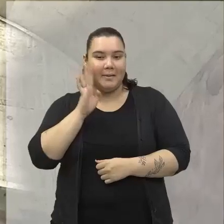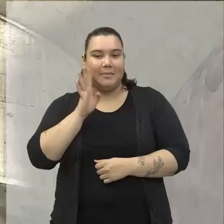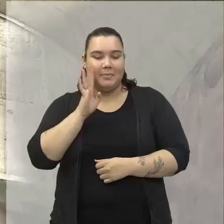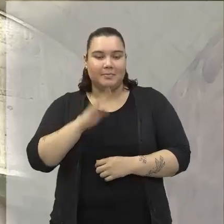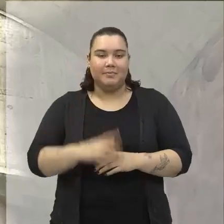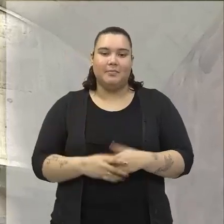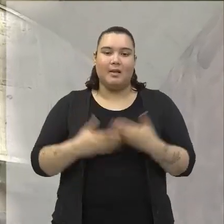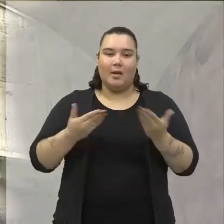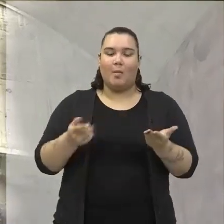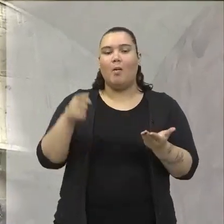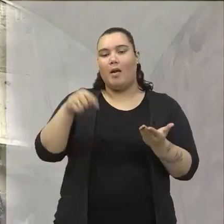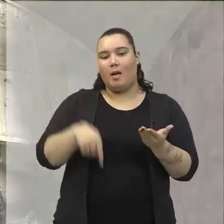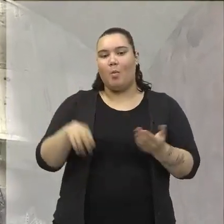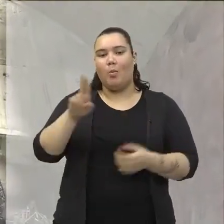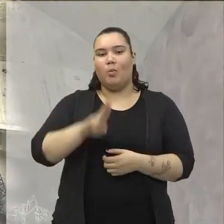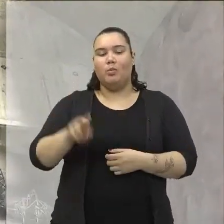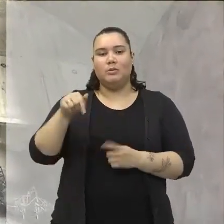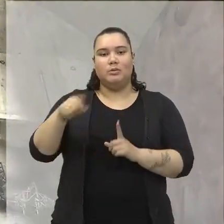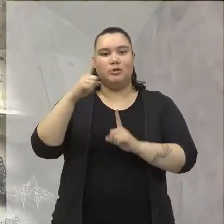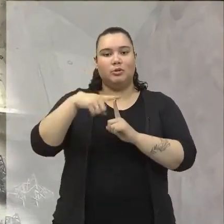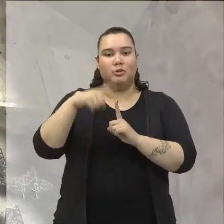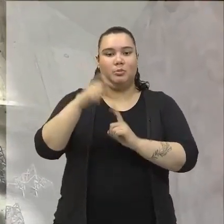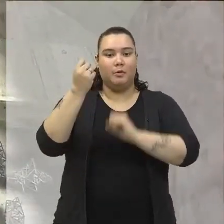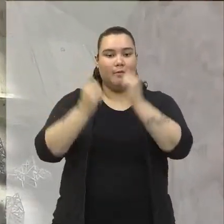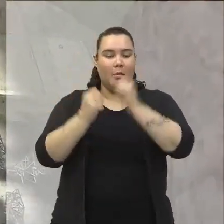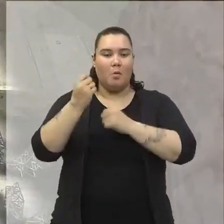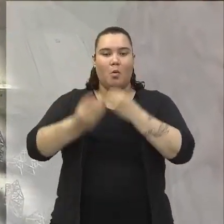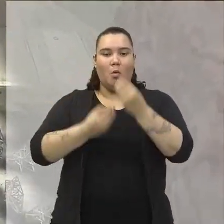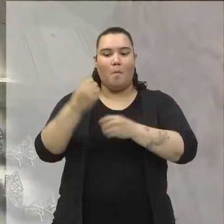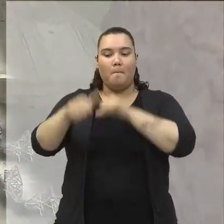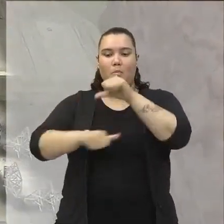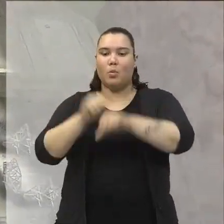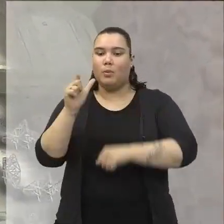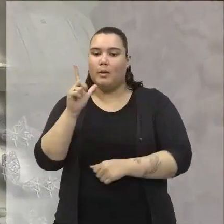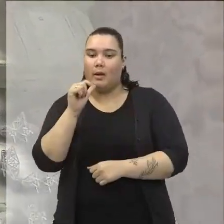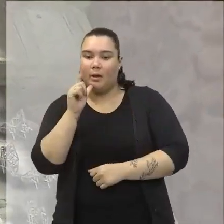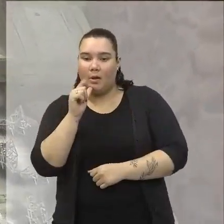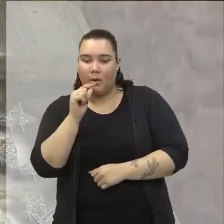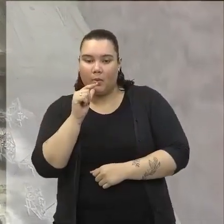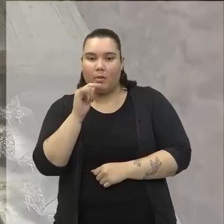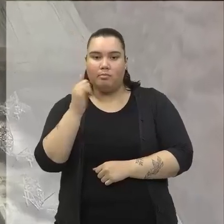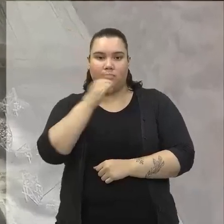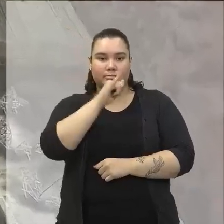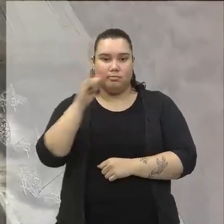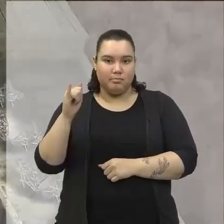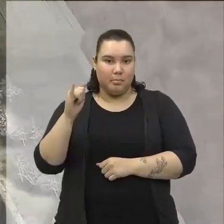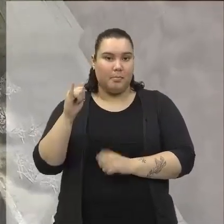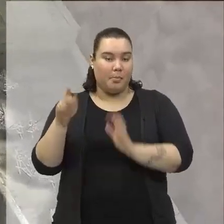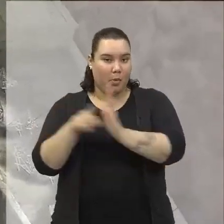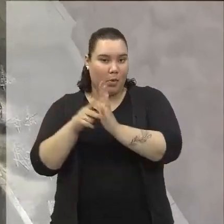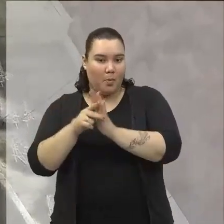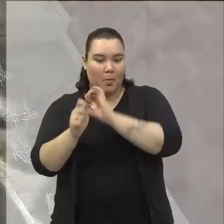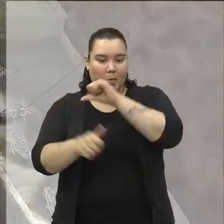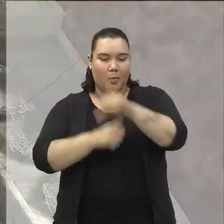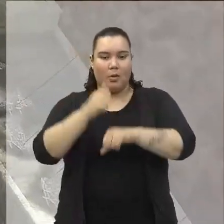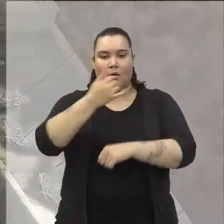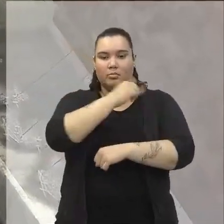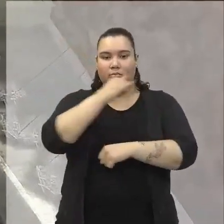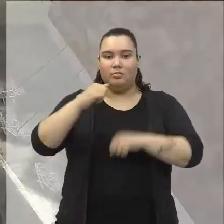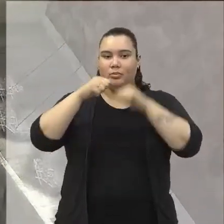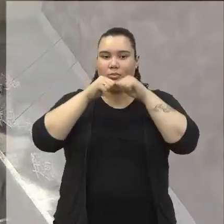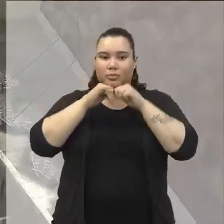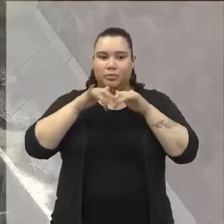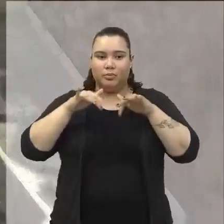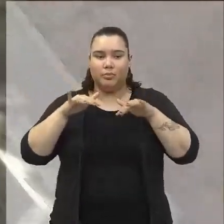E é assim que a hidrelétrica funciona e é assim que nós transformamos a energia acumulada da água em energia